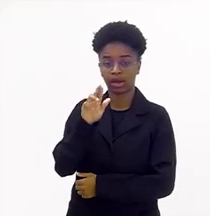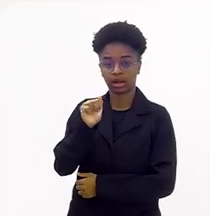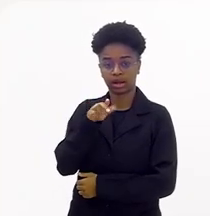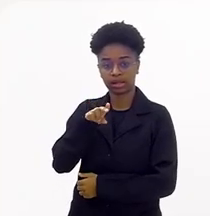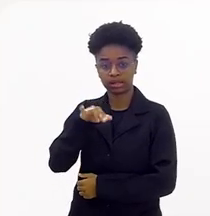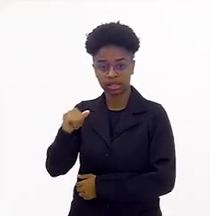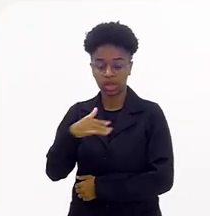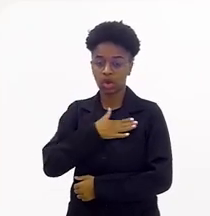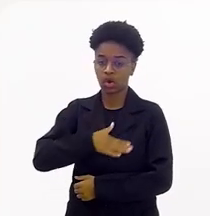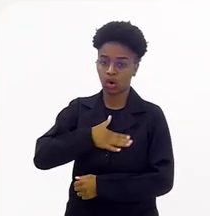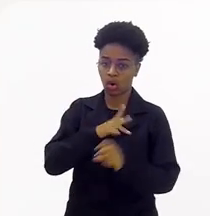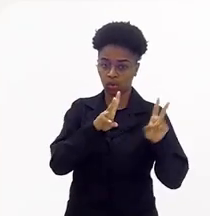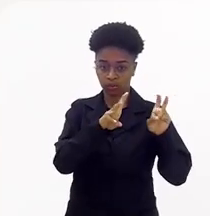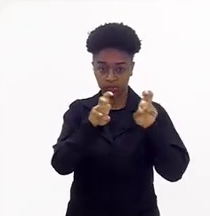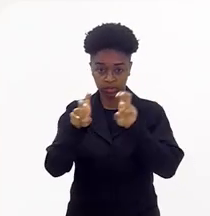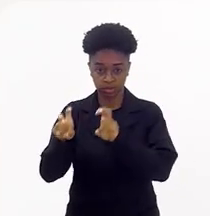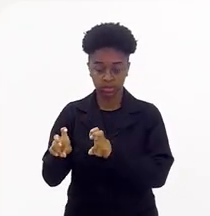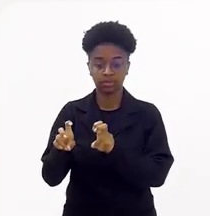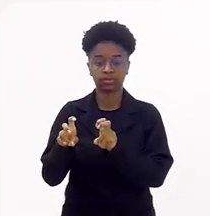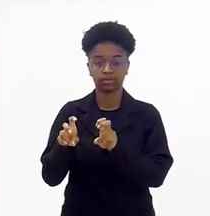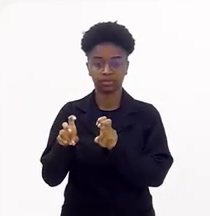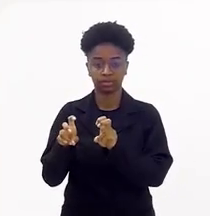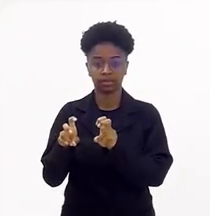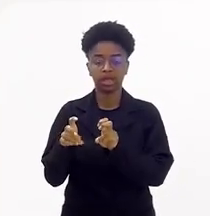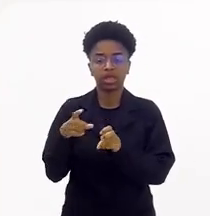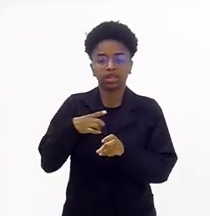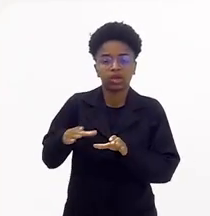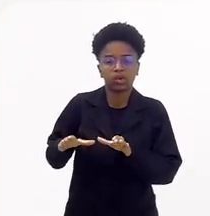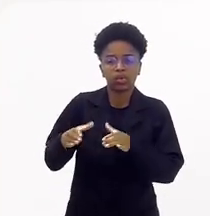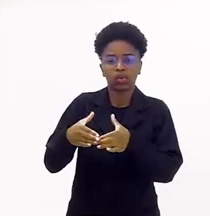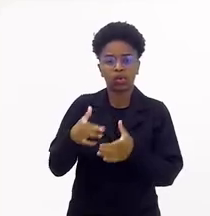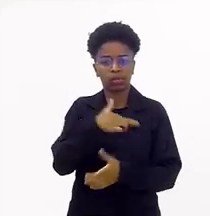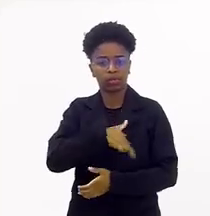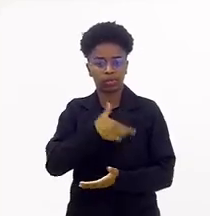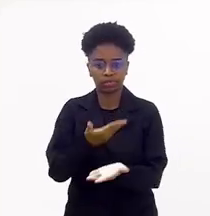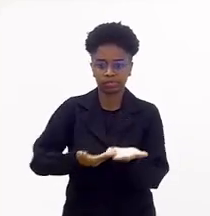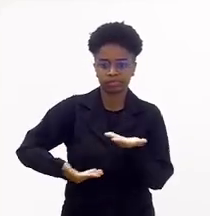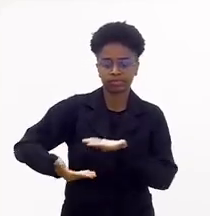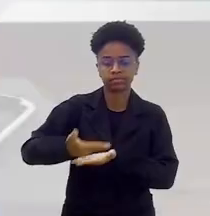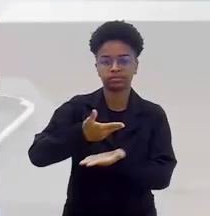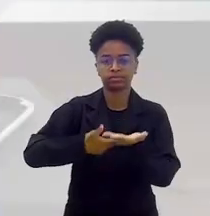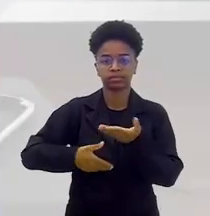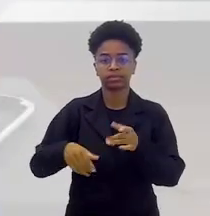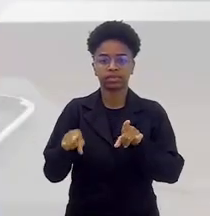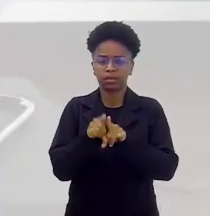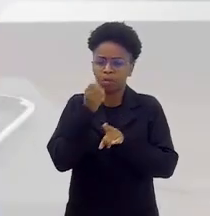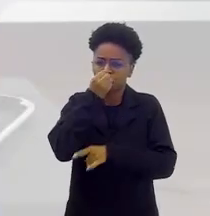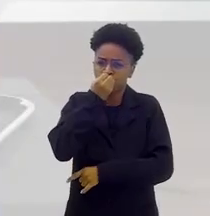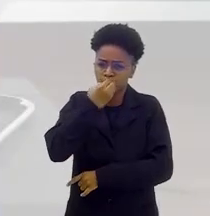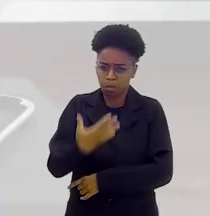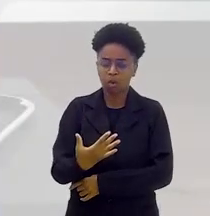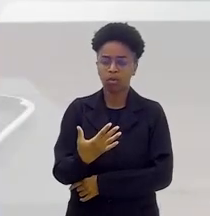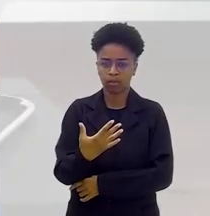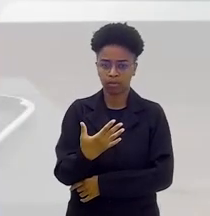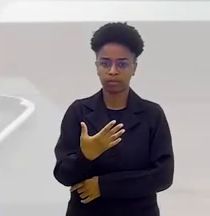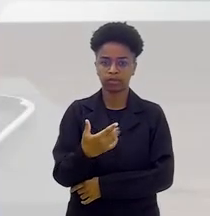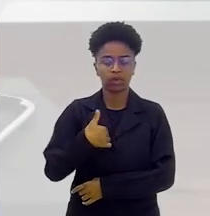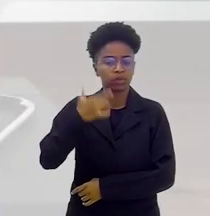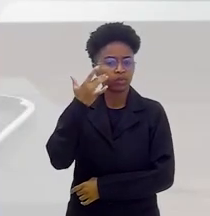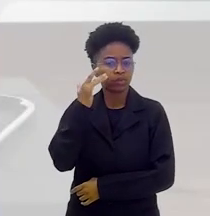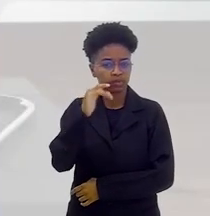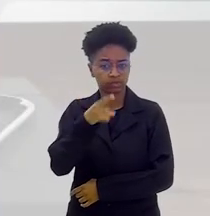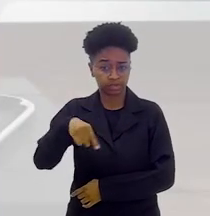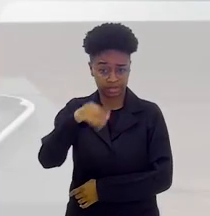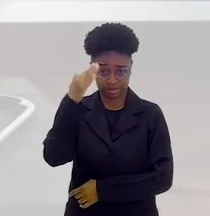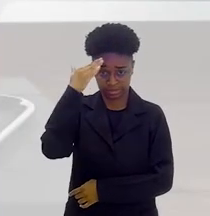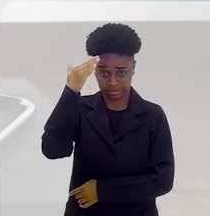gosta desse assunto do grupo interreligioso, e foi muito bom, porque eu não